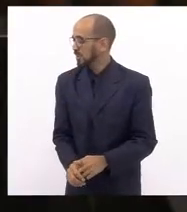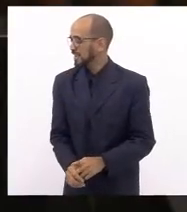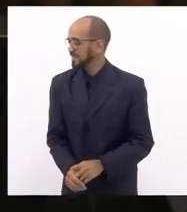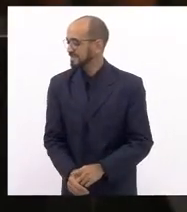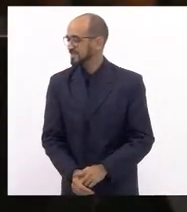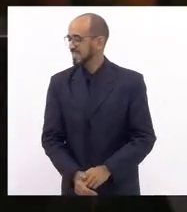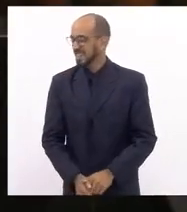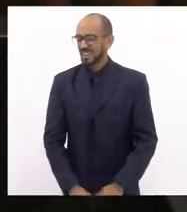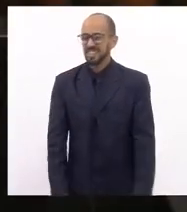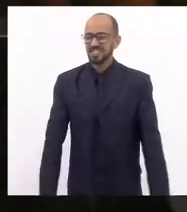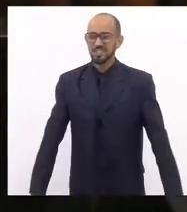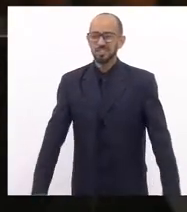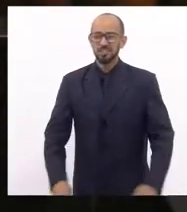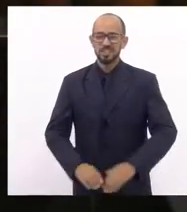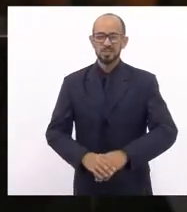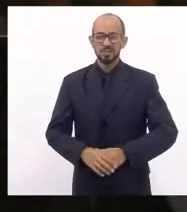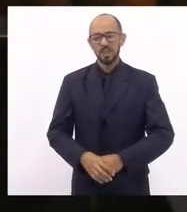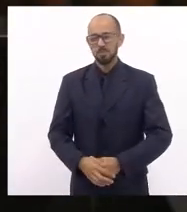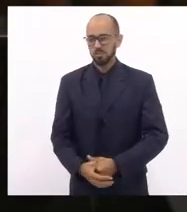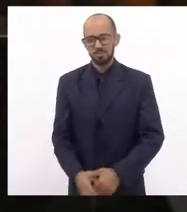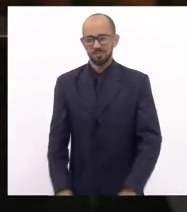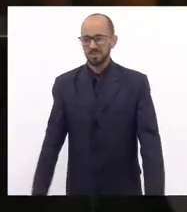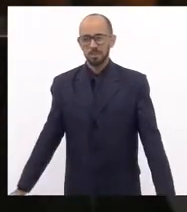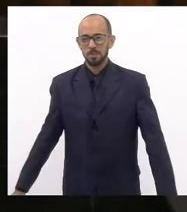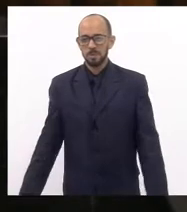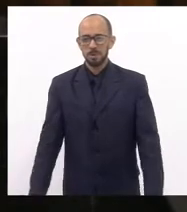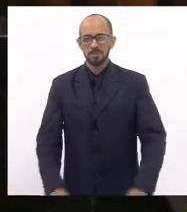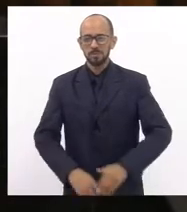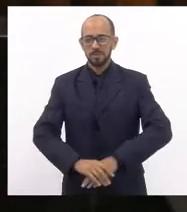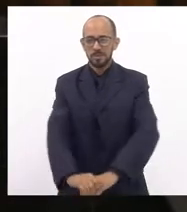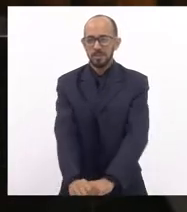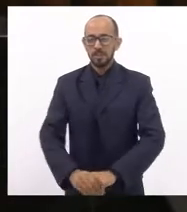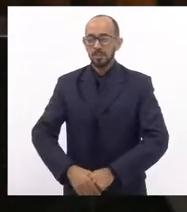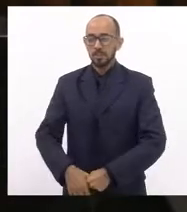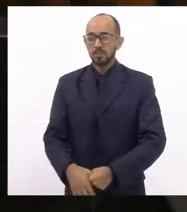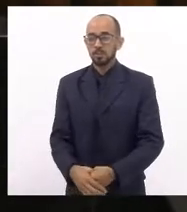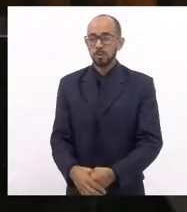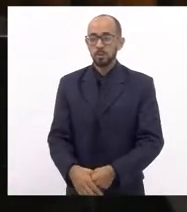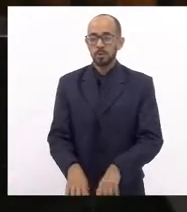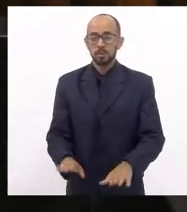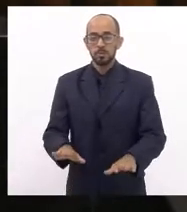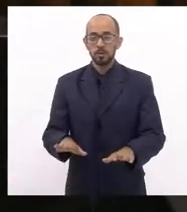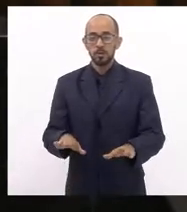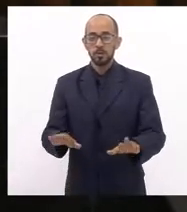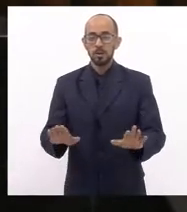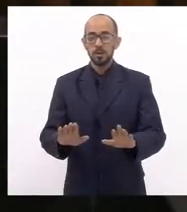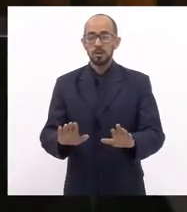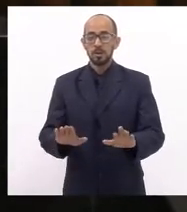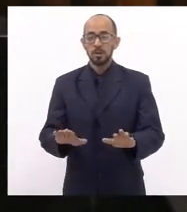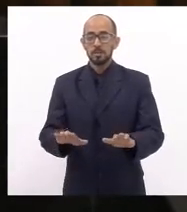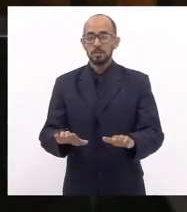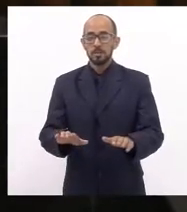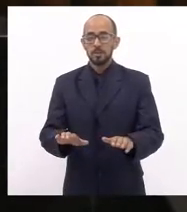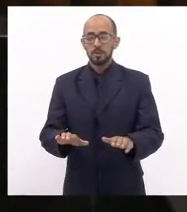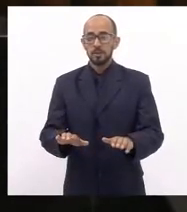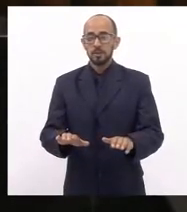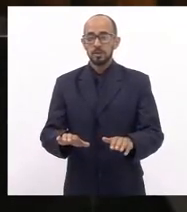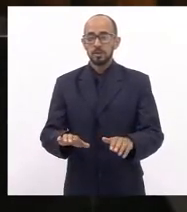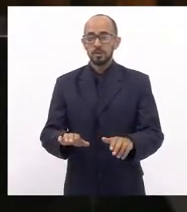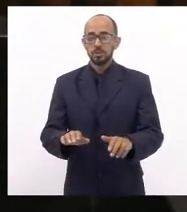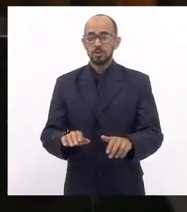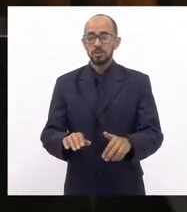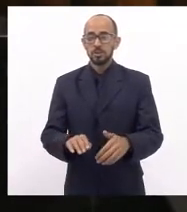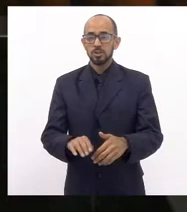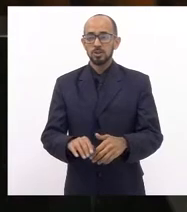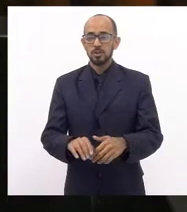circunstâncias especiais. Não sendo assim, não é honorável. Não é honorável no latim,